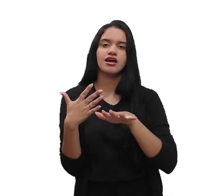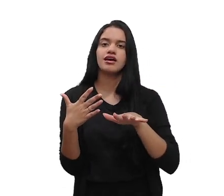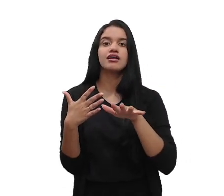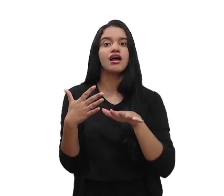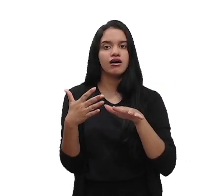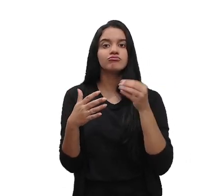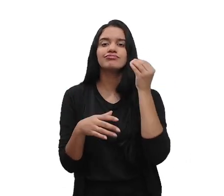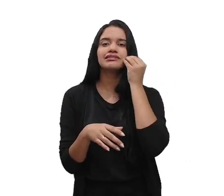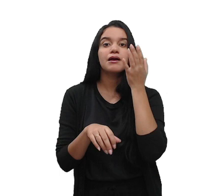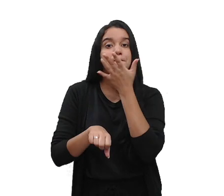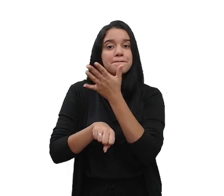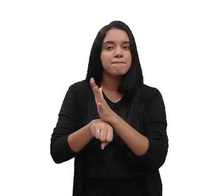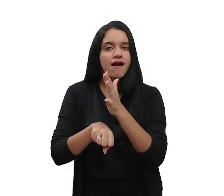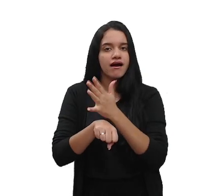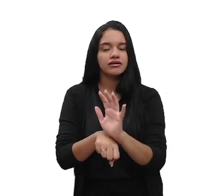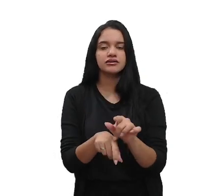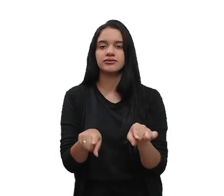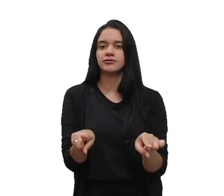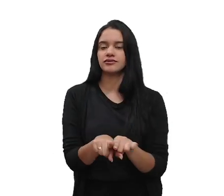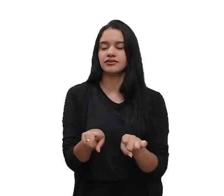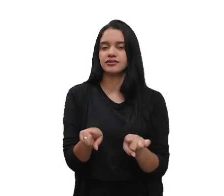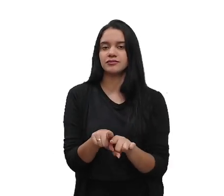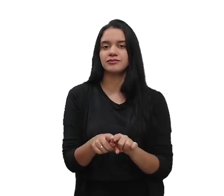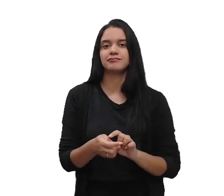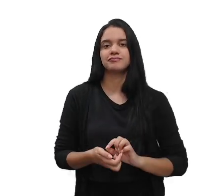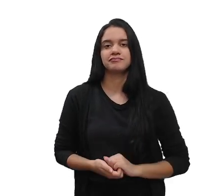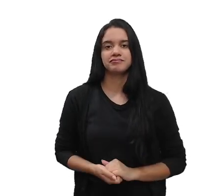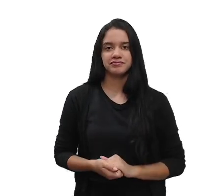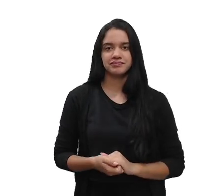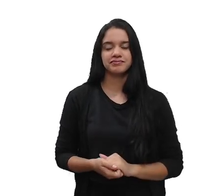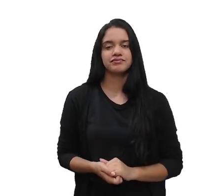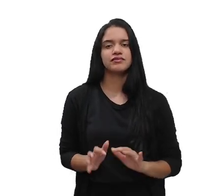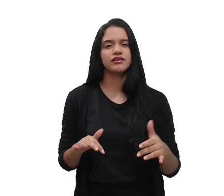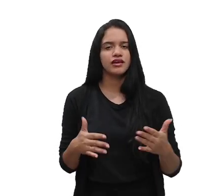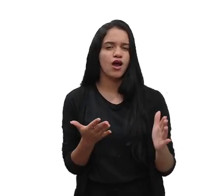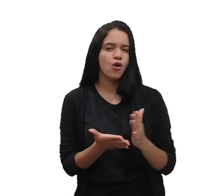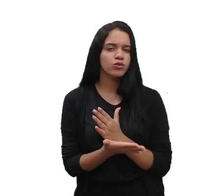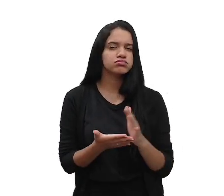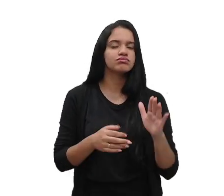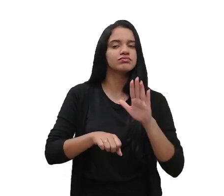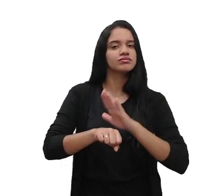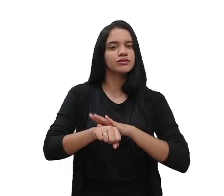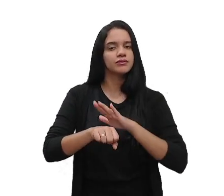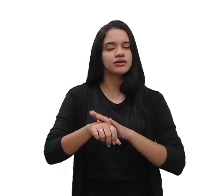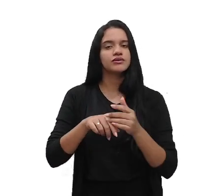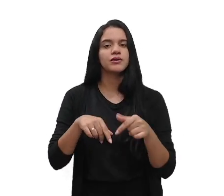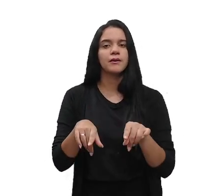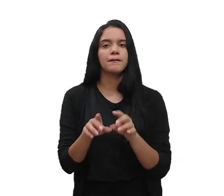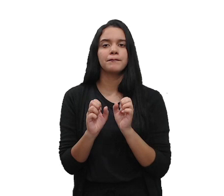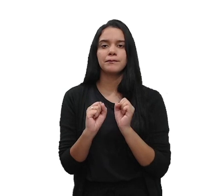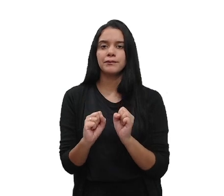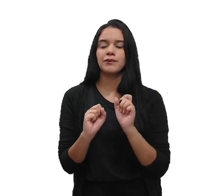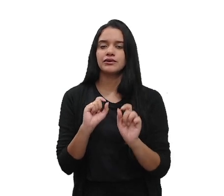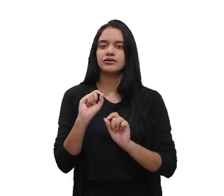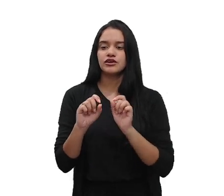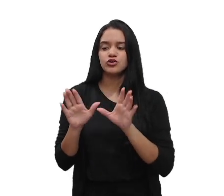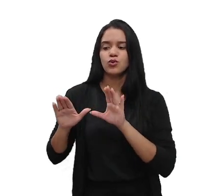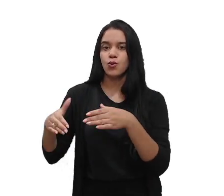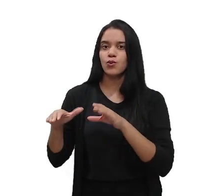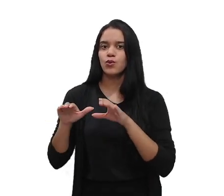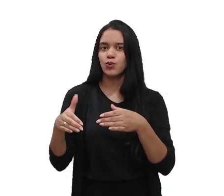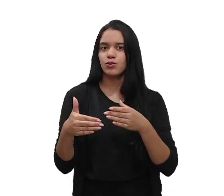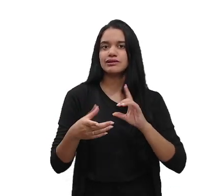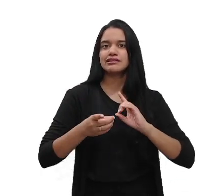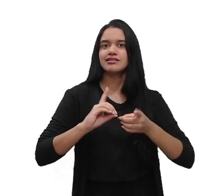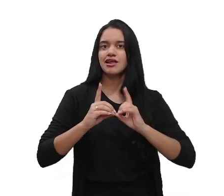prático também, né, e em alguns casos você pode aplicar as técnicas de dinâmica de grupo que são muito